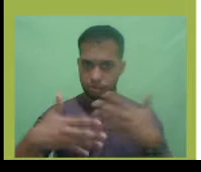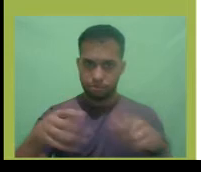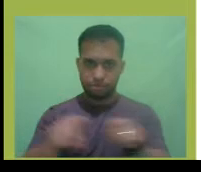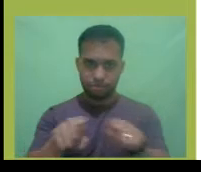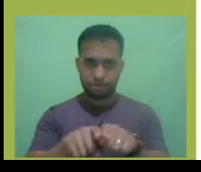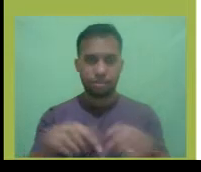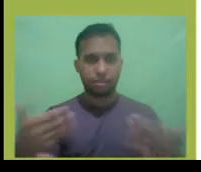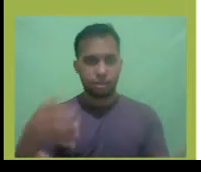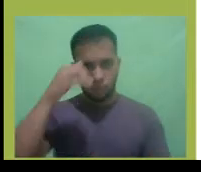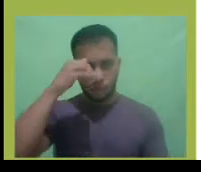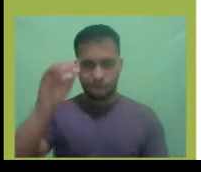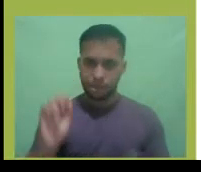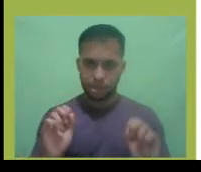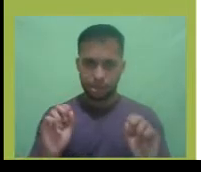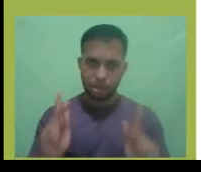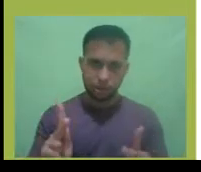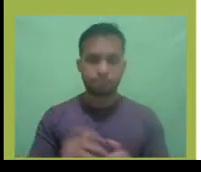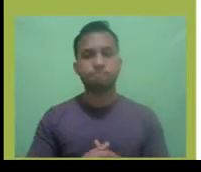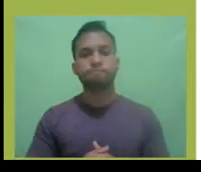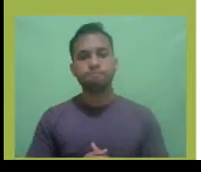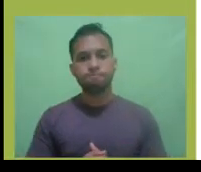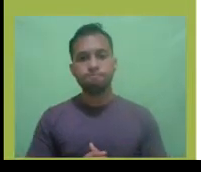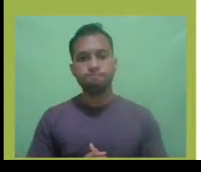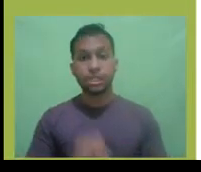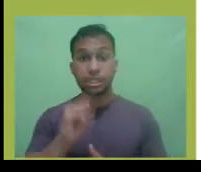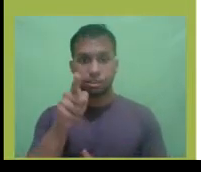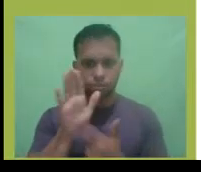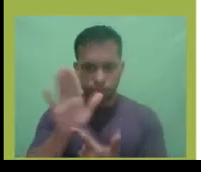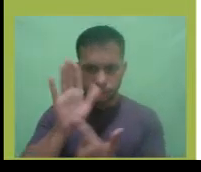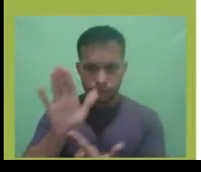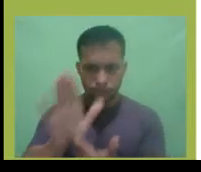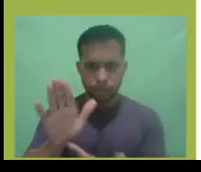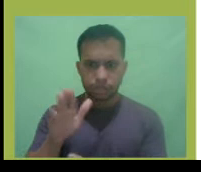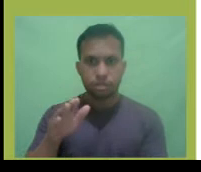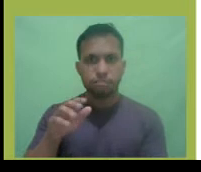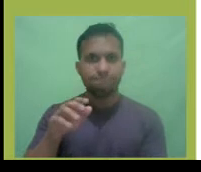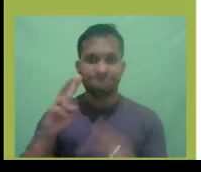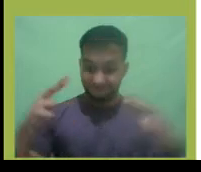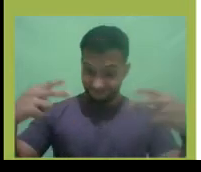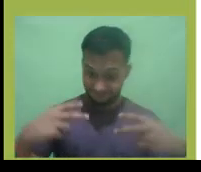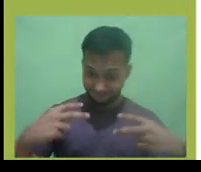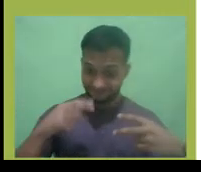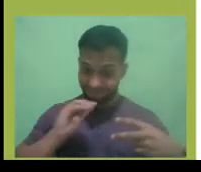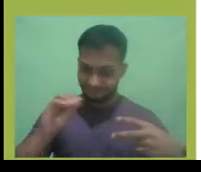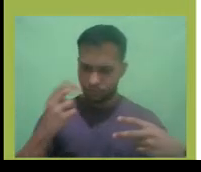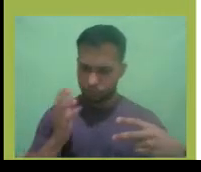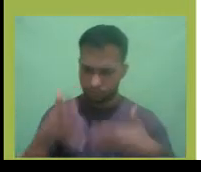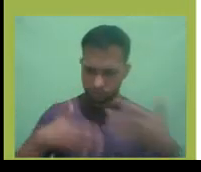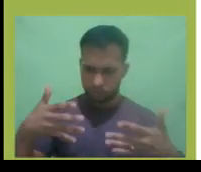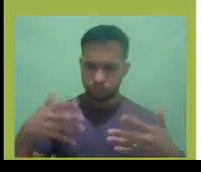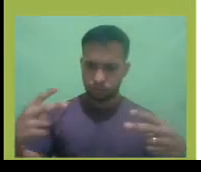apresenta, faz apresentações, mais a gente descobre quais são os nossos vícios de linguagem. E nesse sentido,